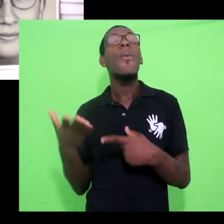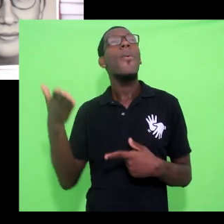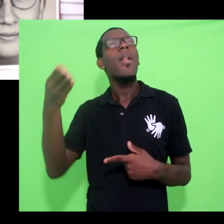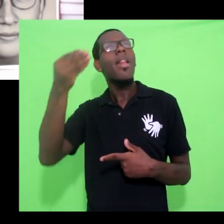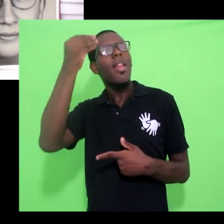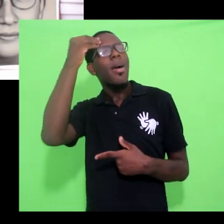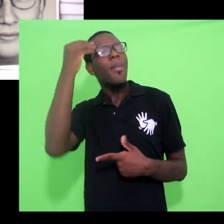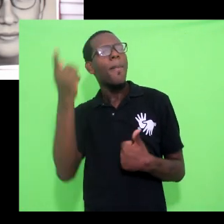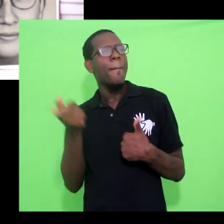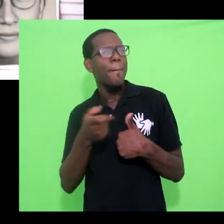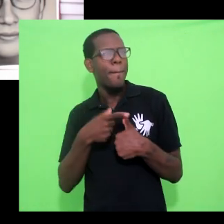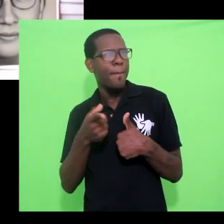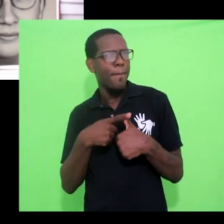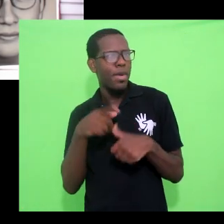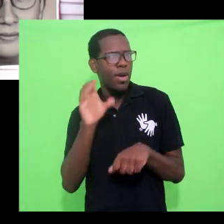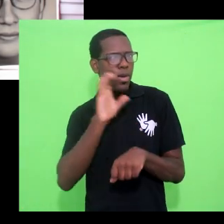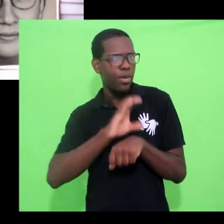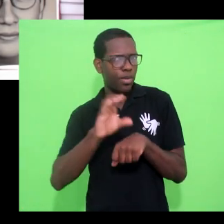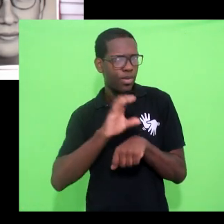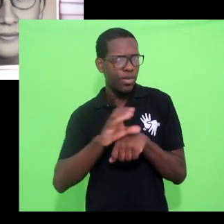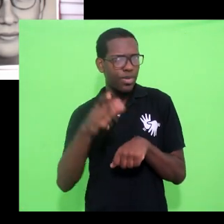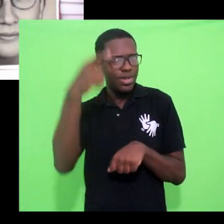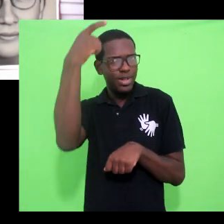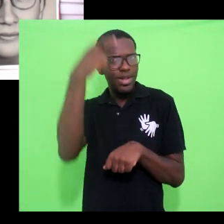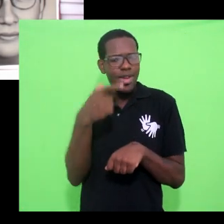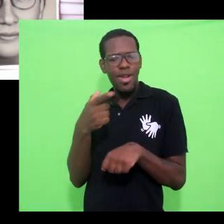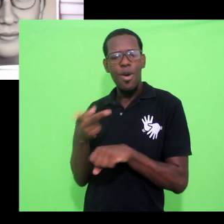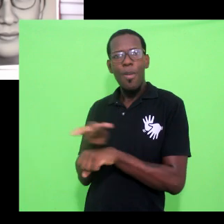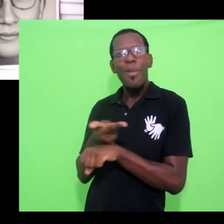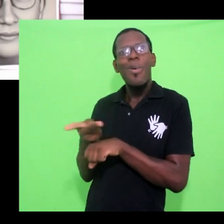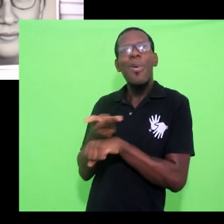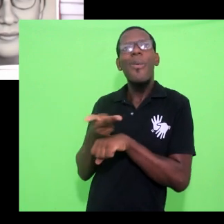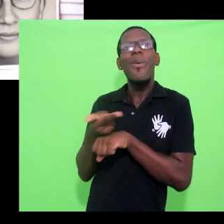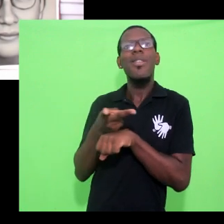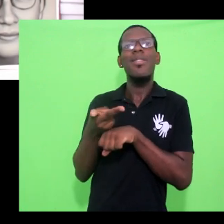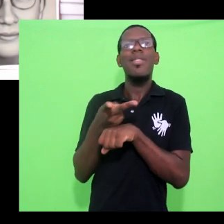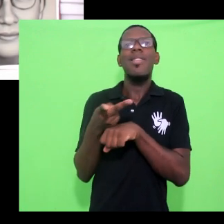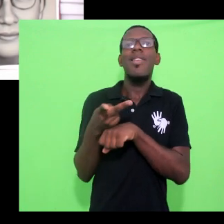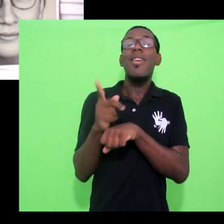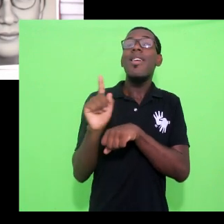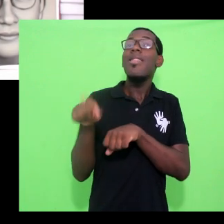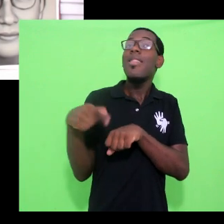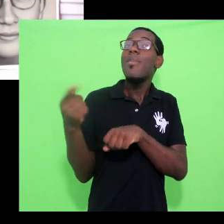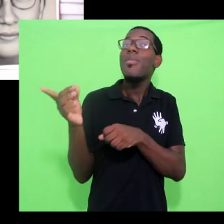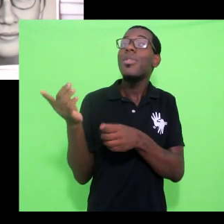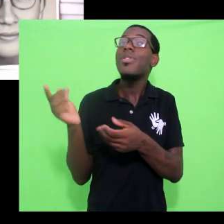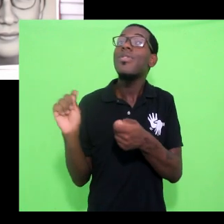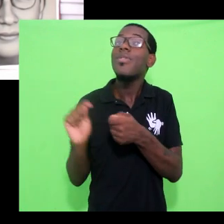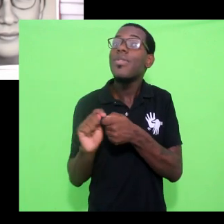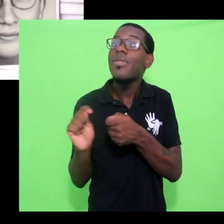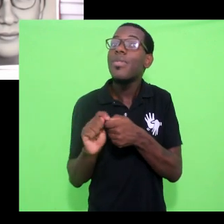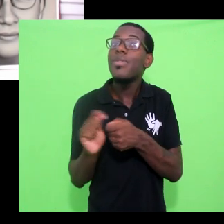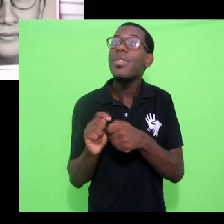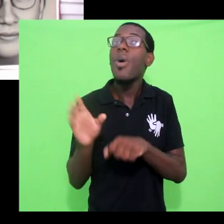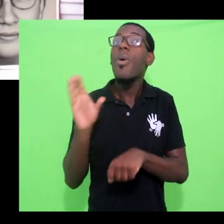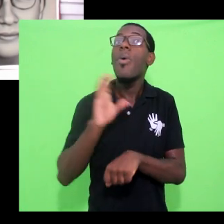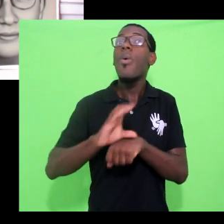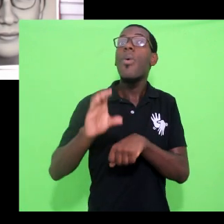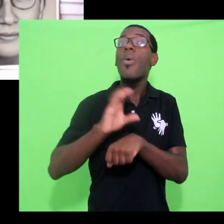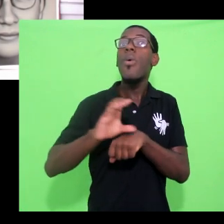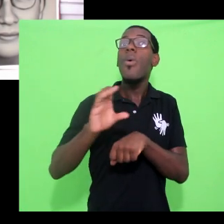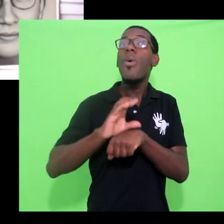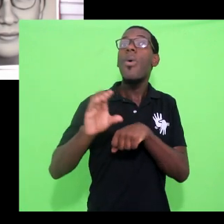que eu estava ainda no Exército, eu lembro que um primeiro curso